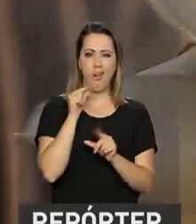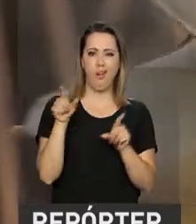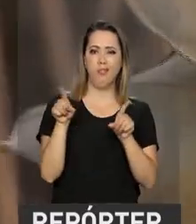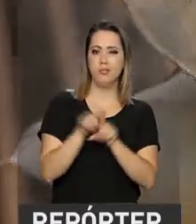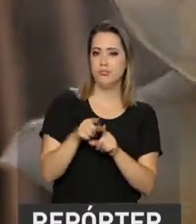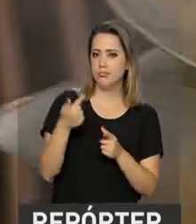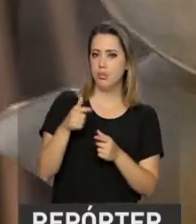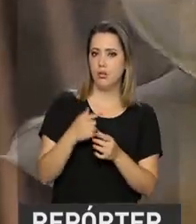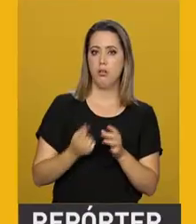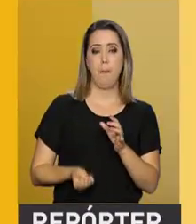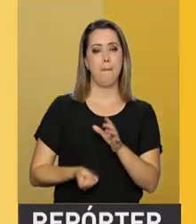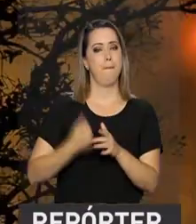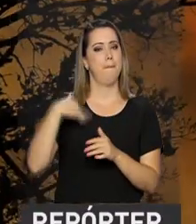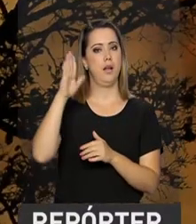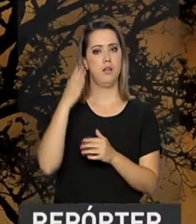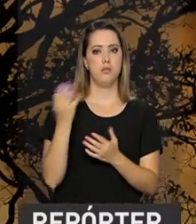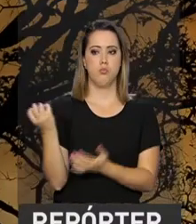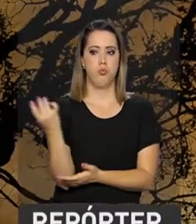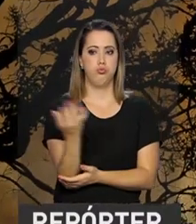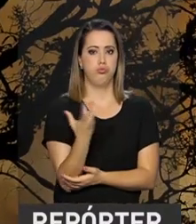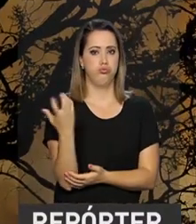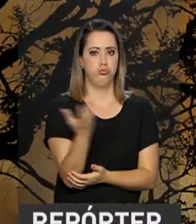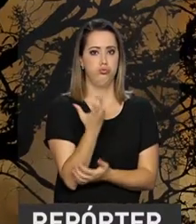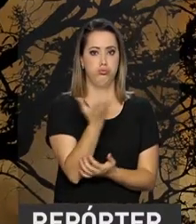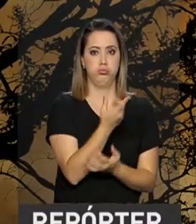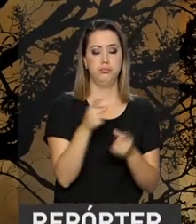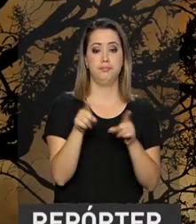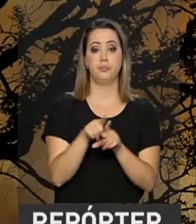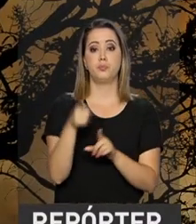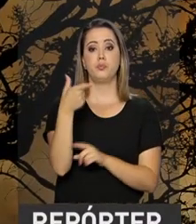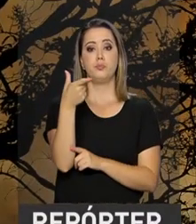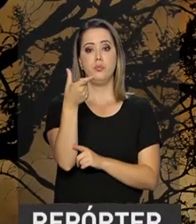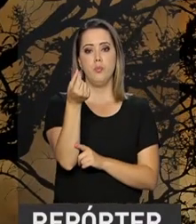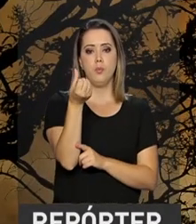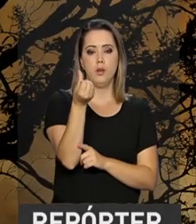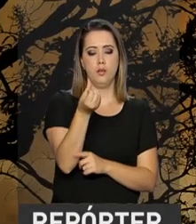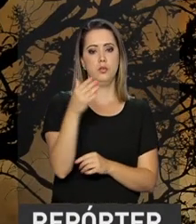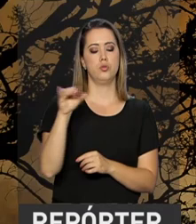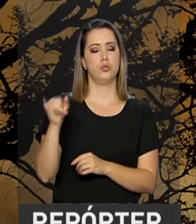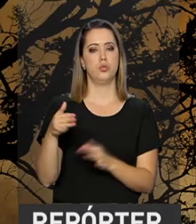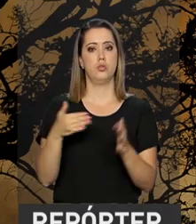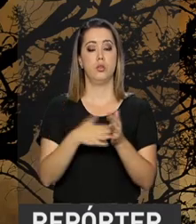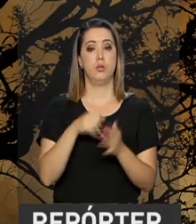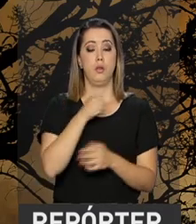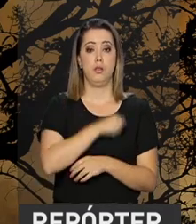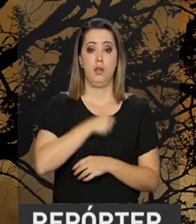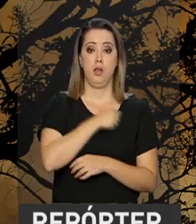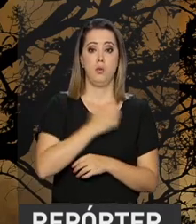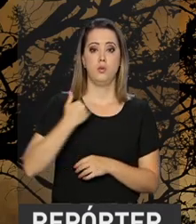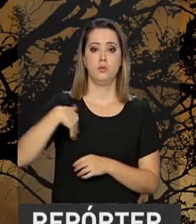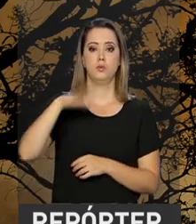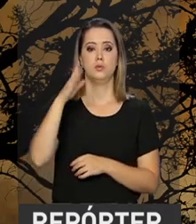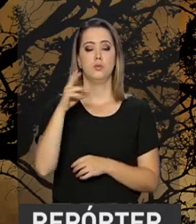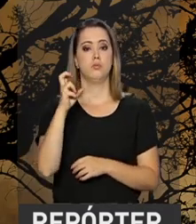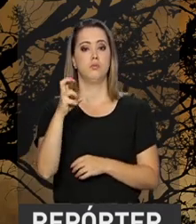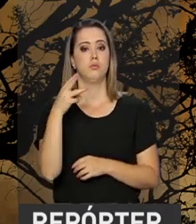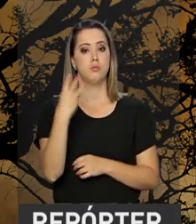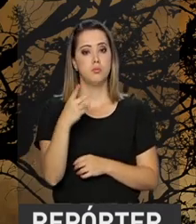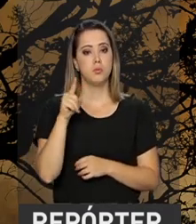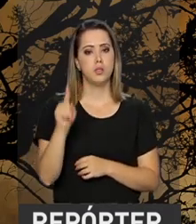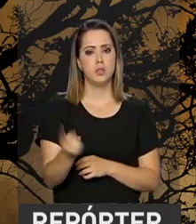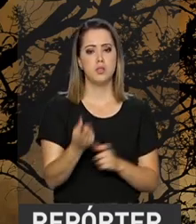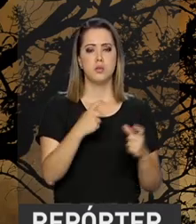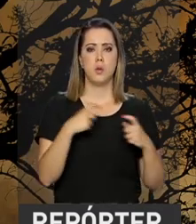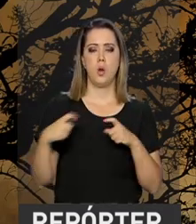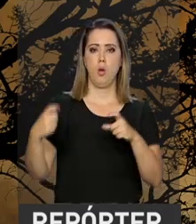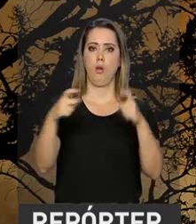risco de incêndios em 2016 de Janeiro a agosto foram registrados mais de 53.000